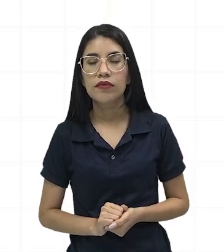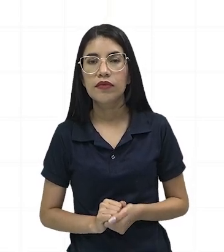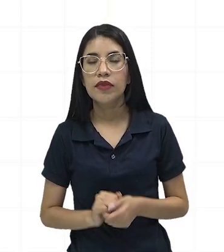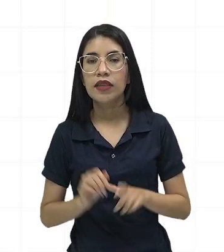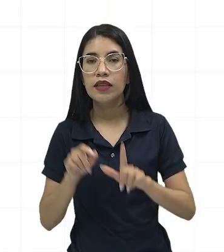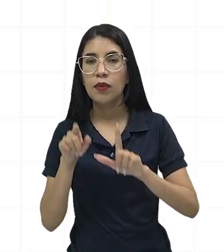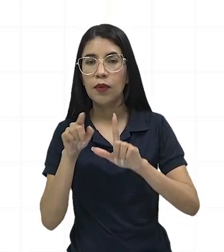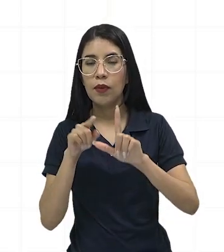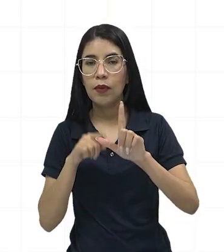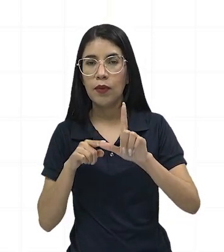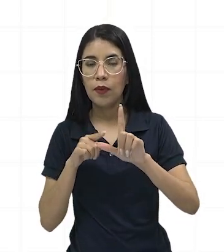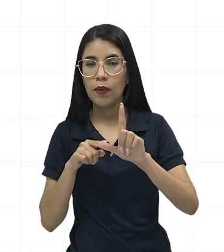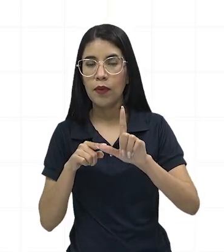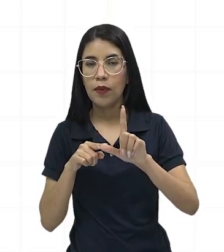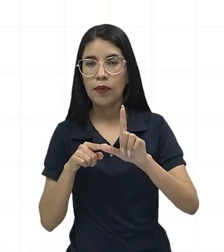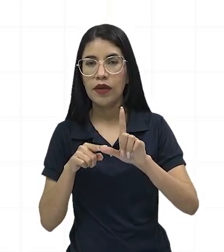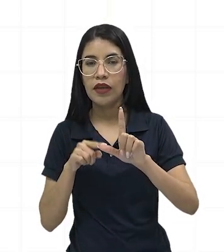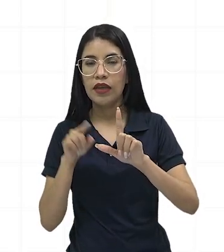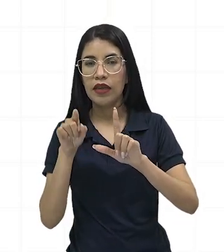e esse